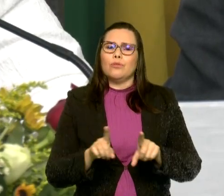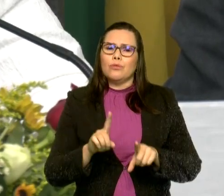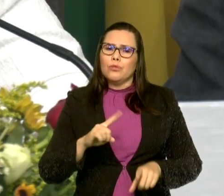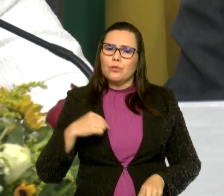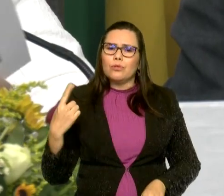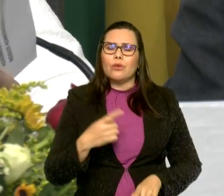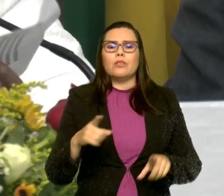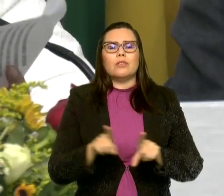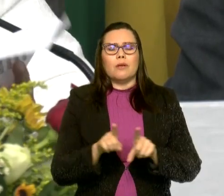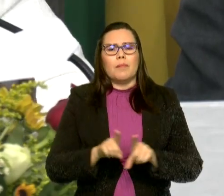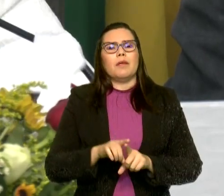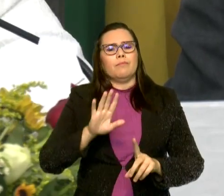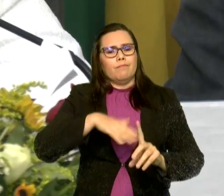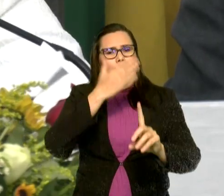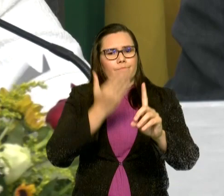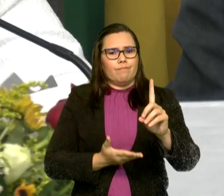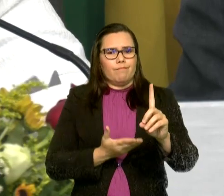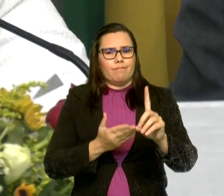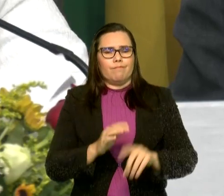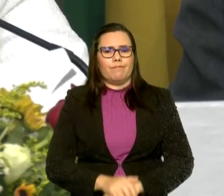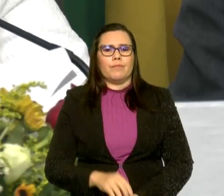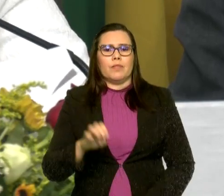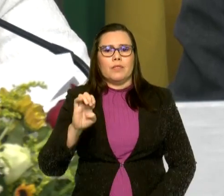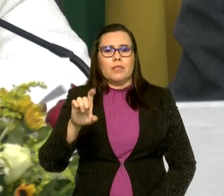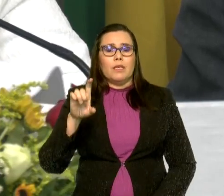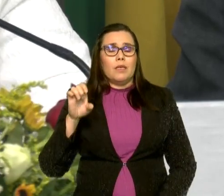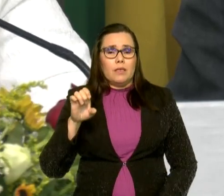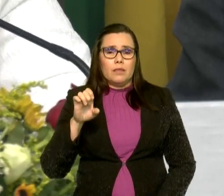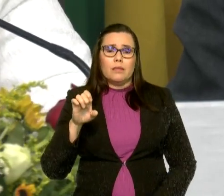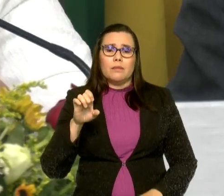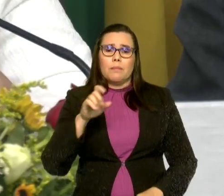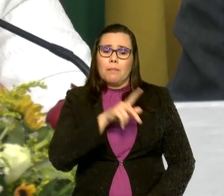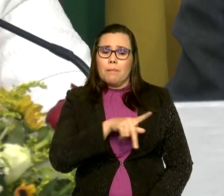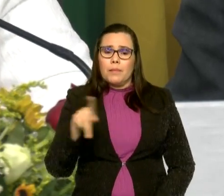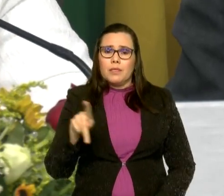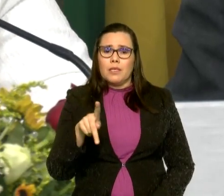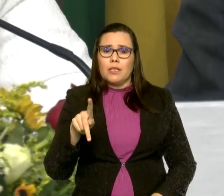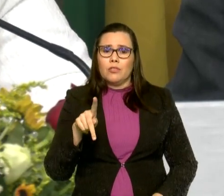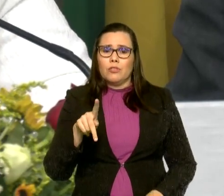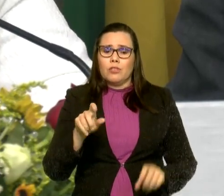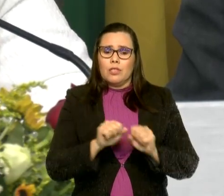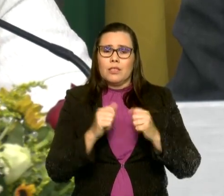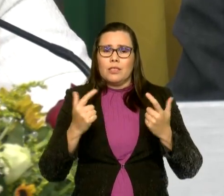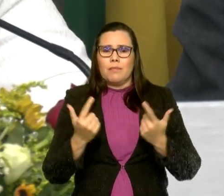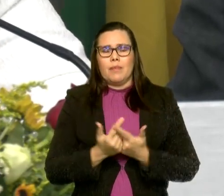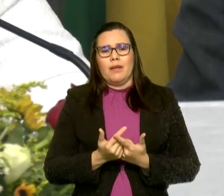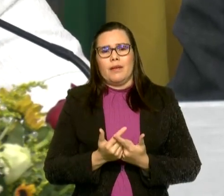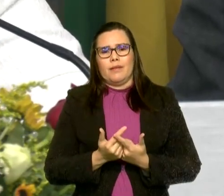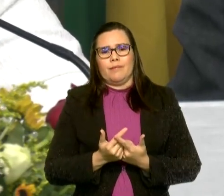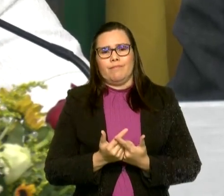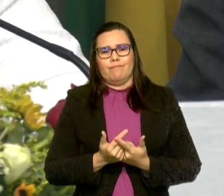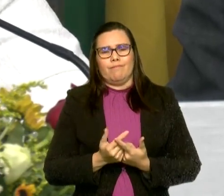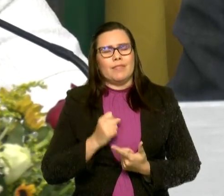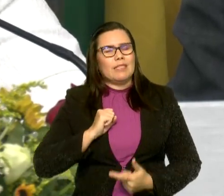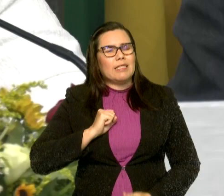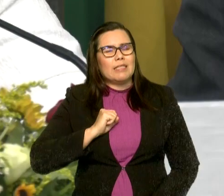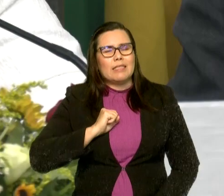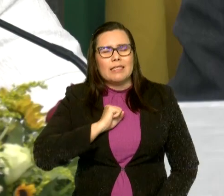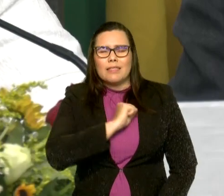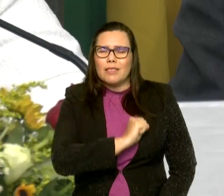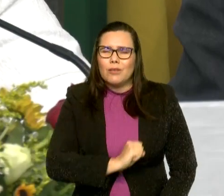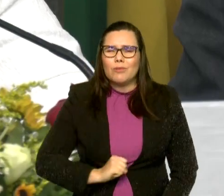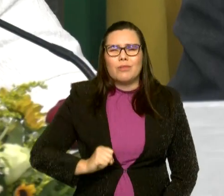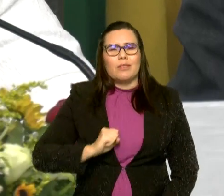O ex-presidente da Alema, o saudoso deputado Dr.